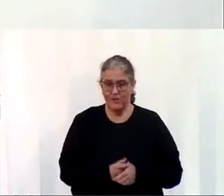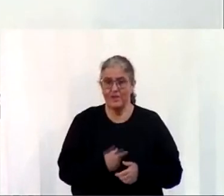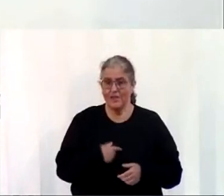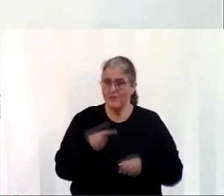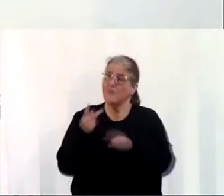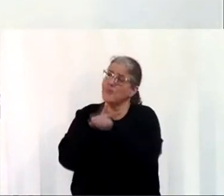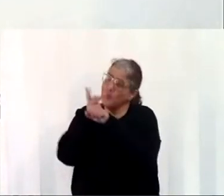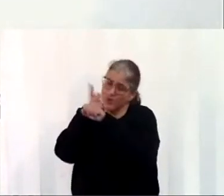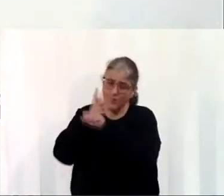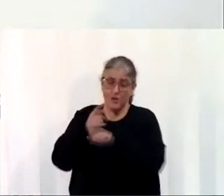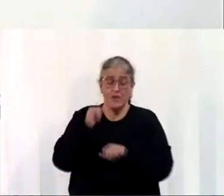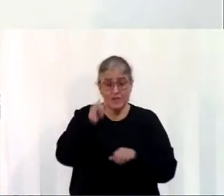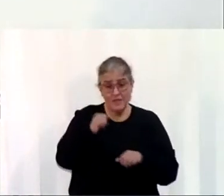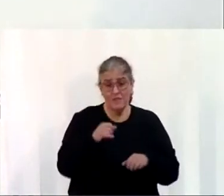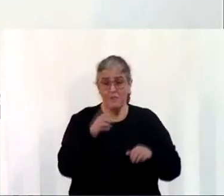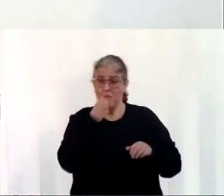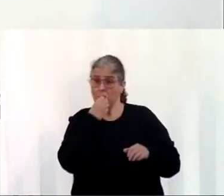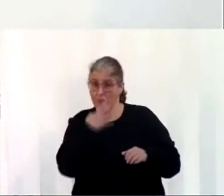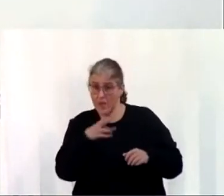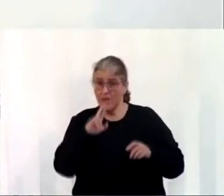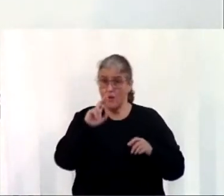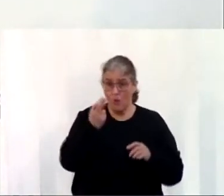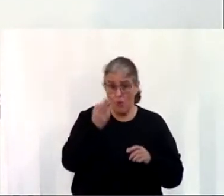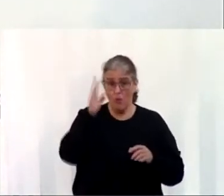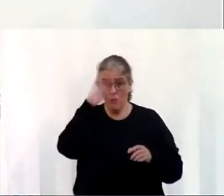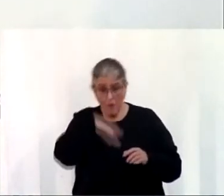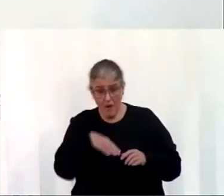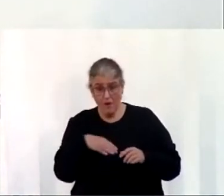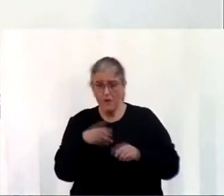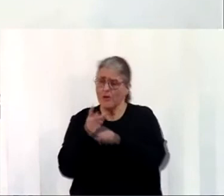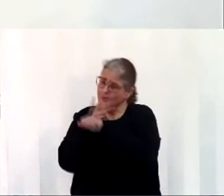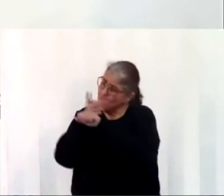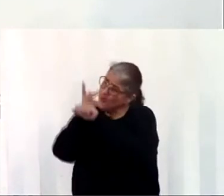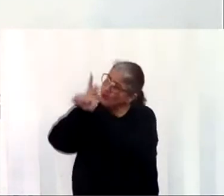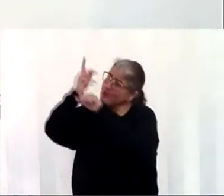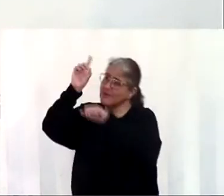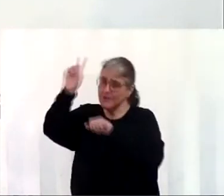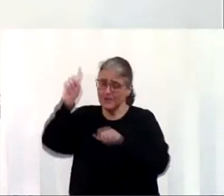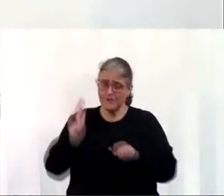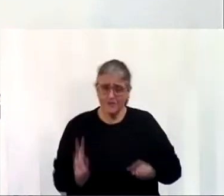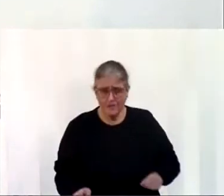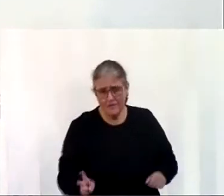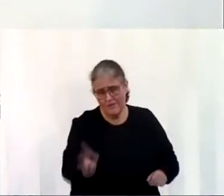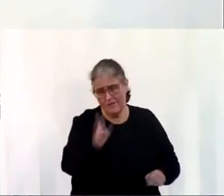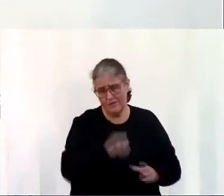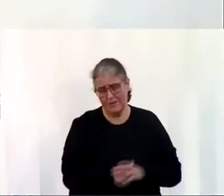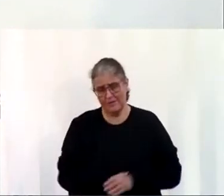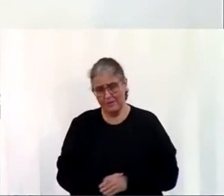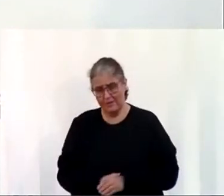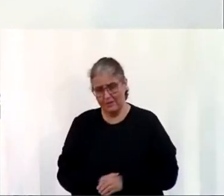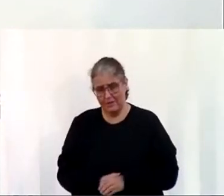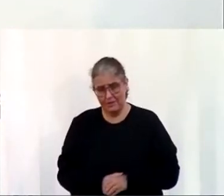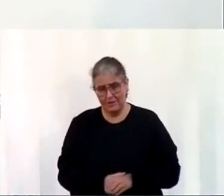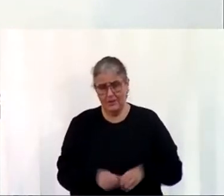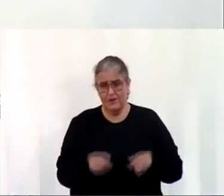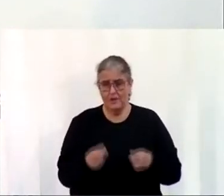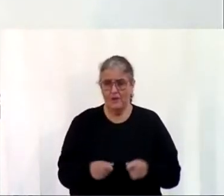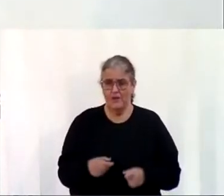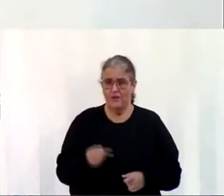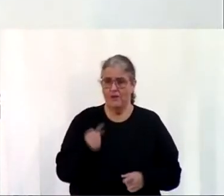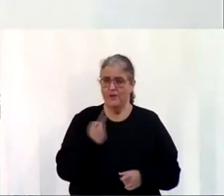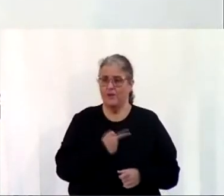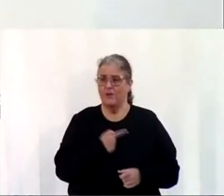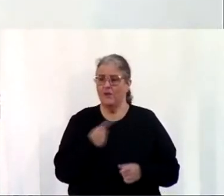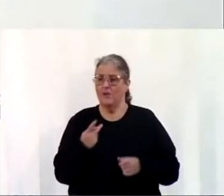Senhor. Nós também fazemos isso? Quando estamos mal, buscamos ao Senhor, e quando estamos bem, nos esquecemos dEle? Cada um de nós pode